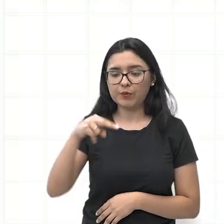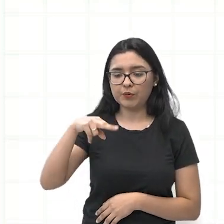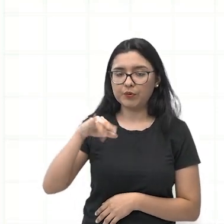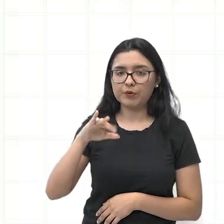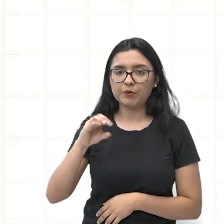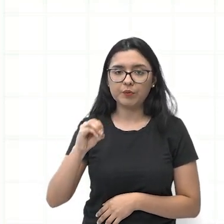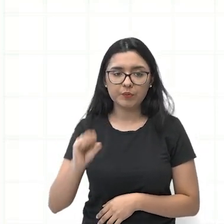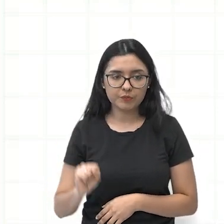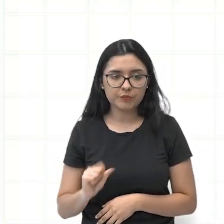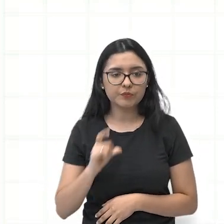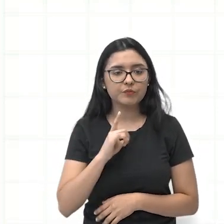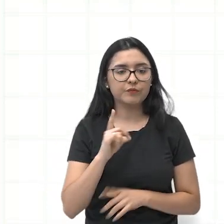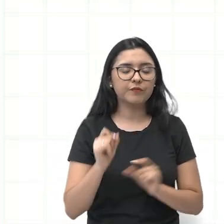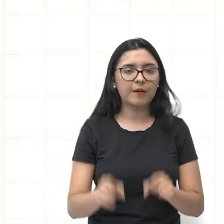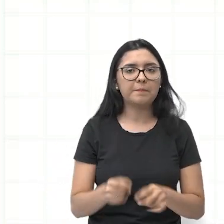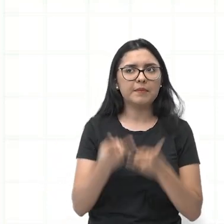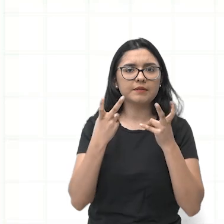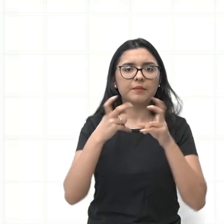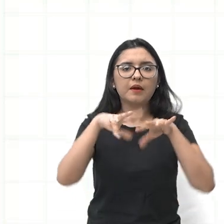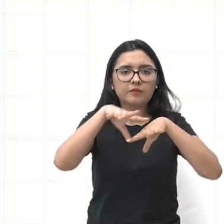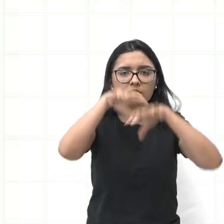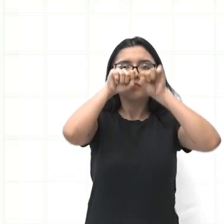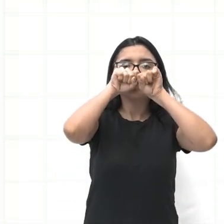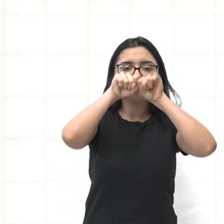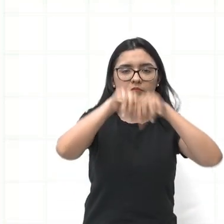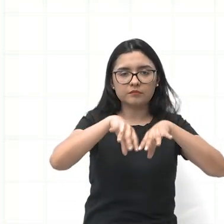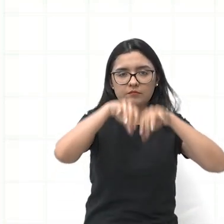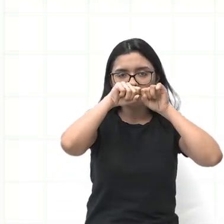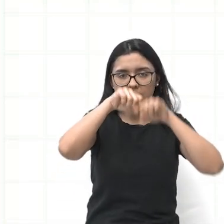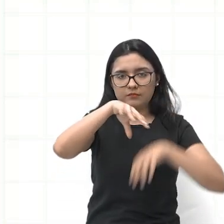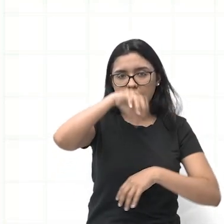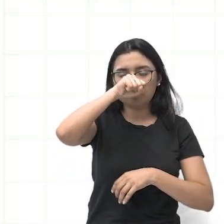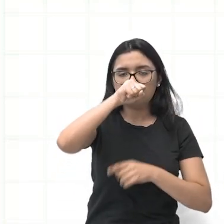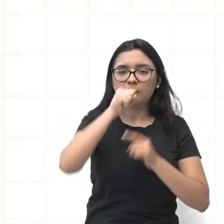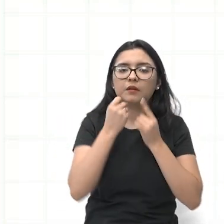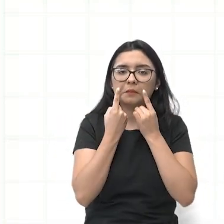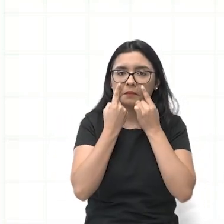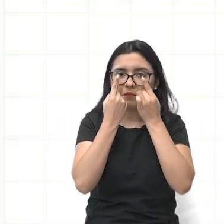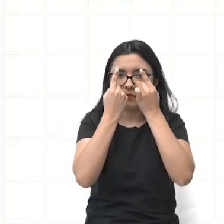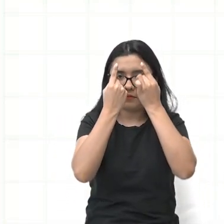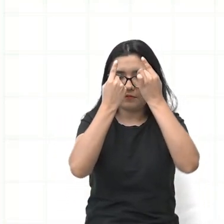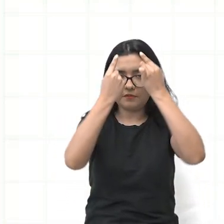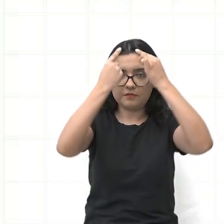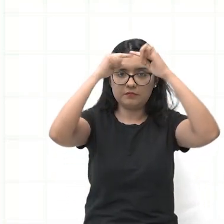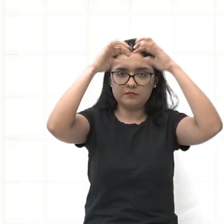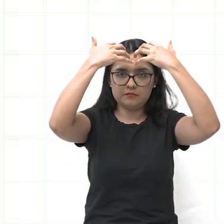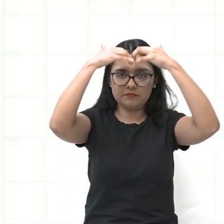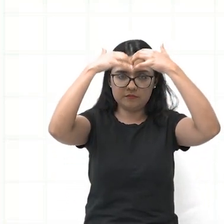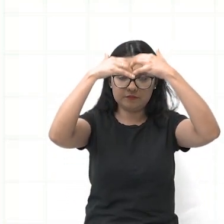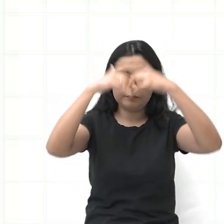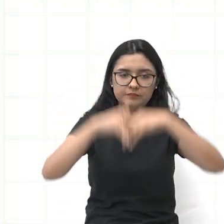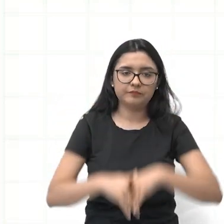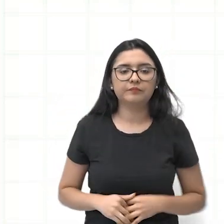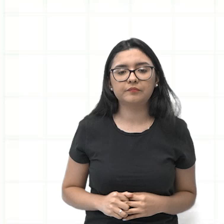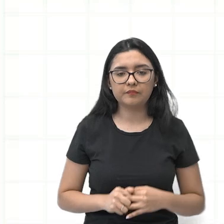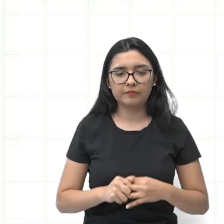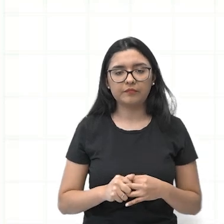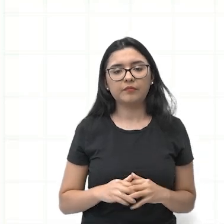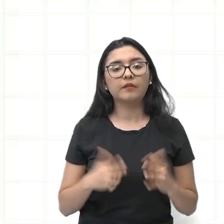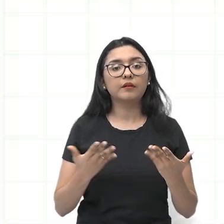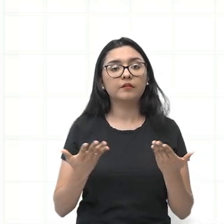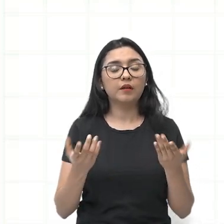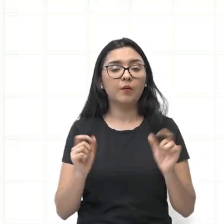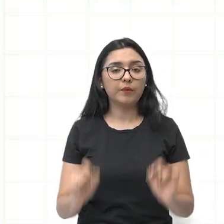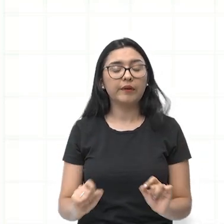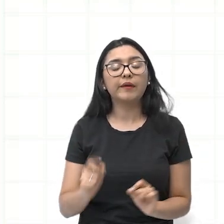vão reconhecer o cheiro e levar esse impulso nervoso até o seu sistema límbico, que